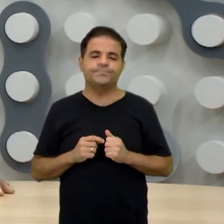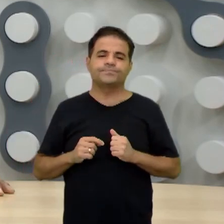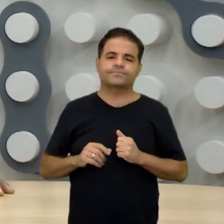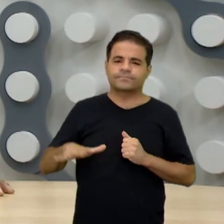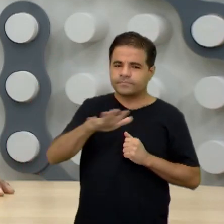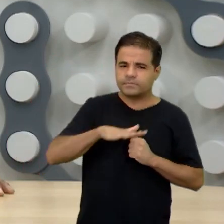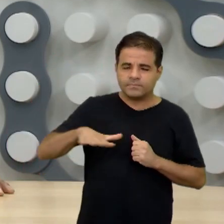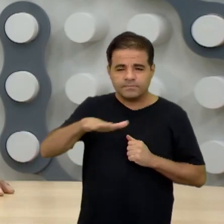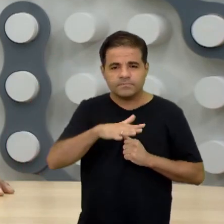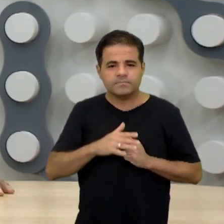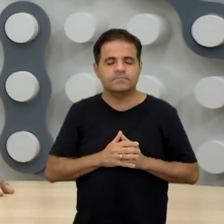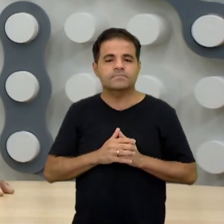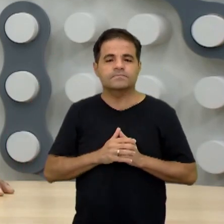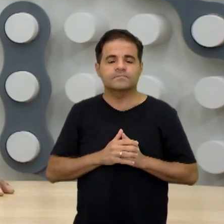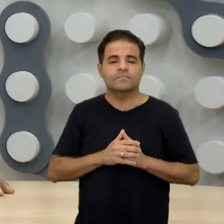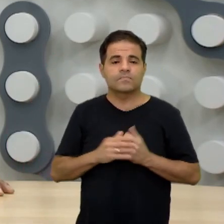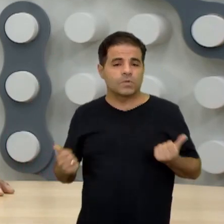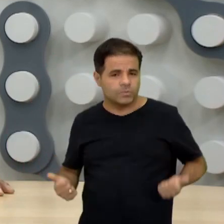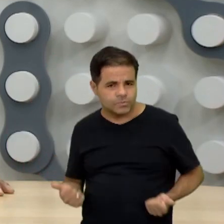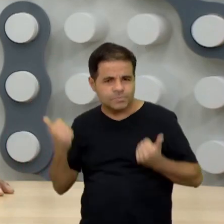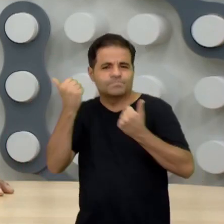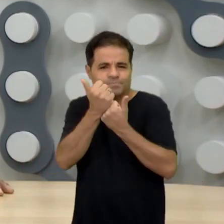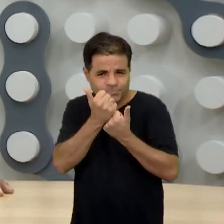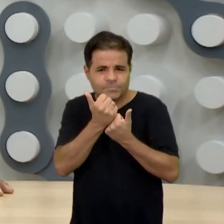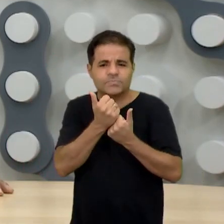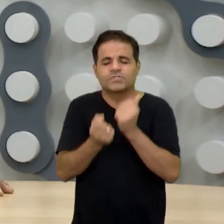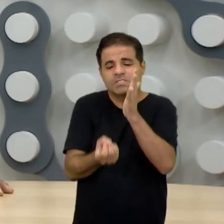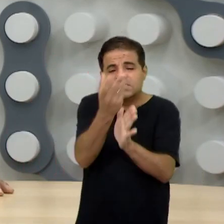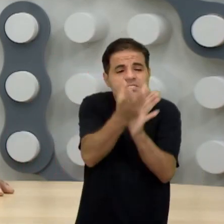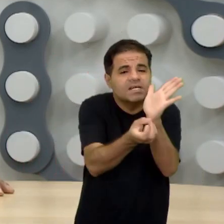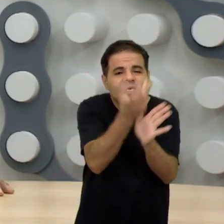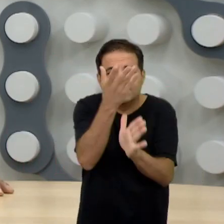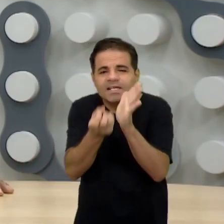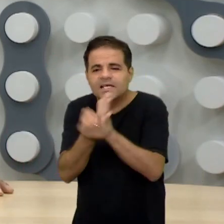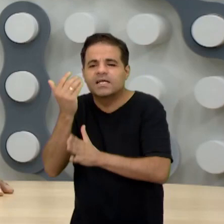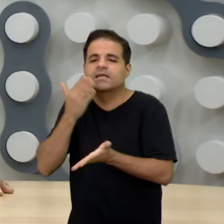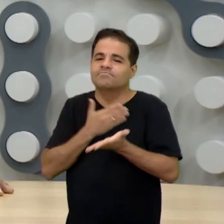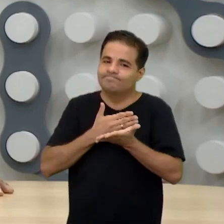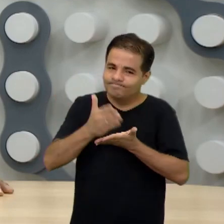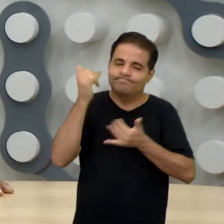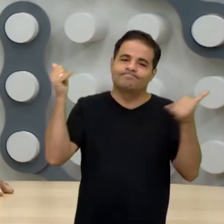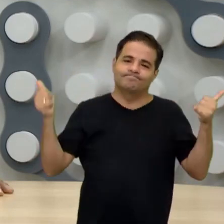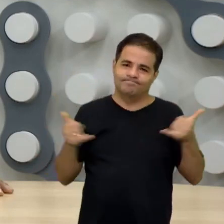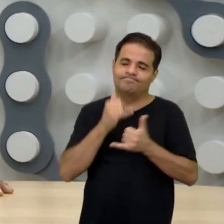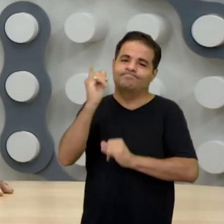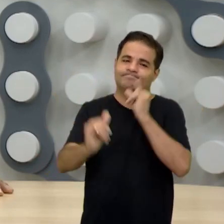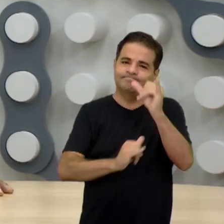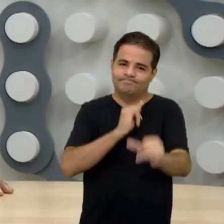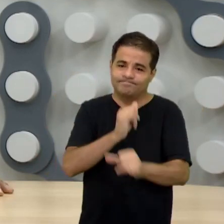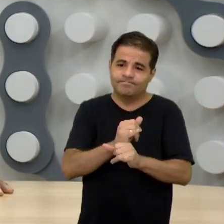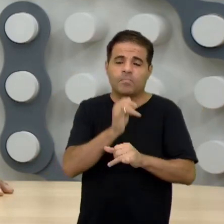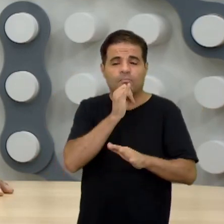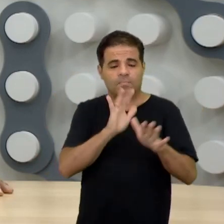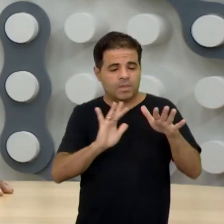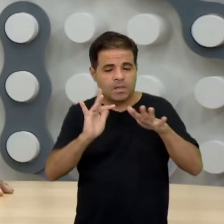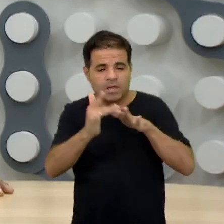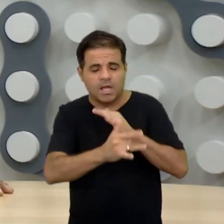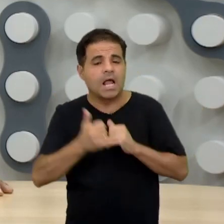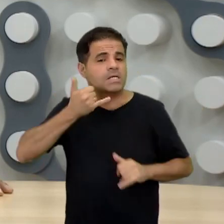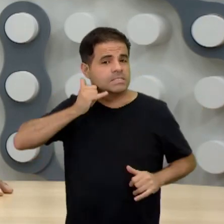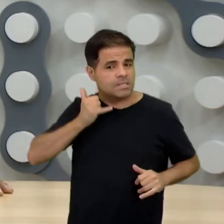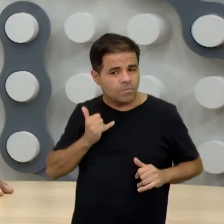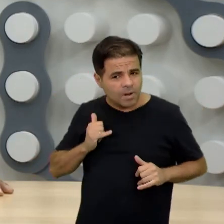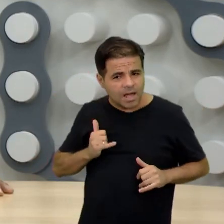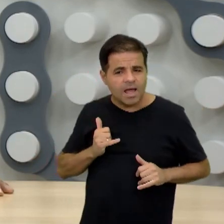essa parte de suportes que se cria a partir da internet, né? Por exemplo, as redes sociais, o